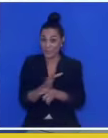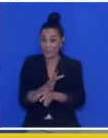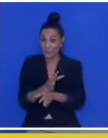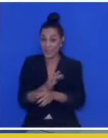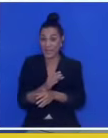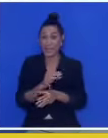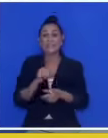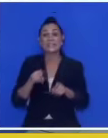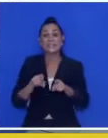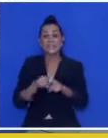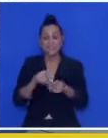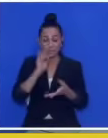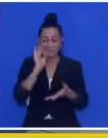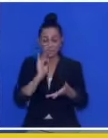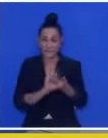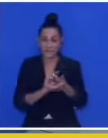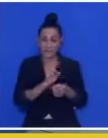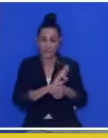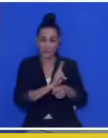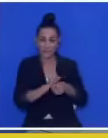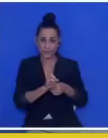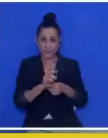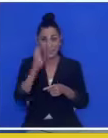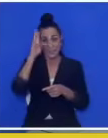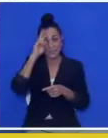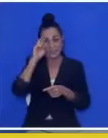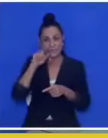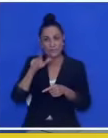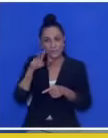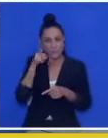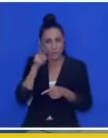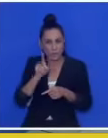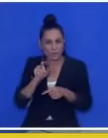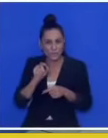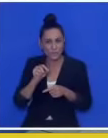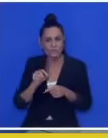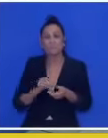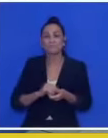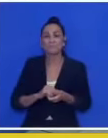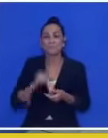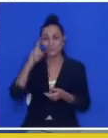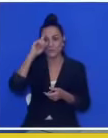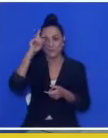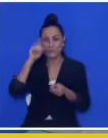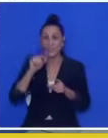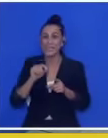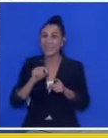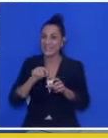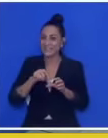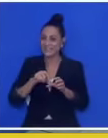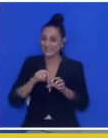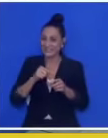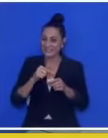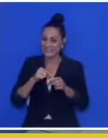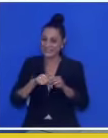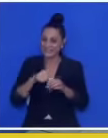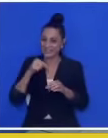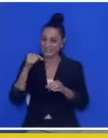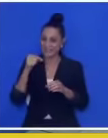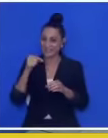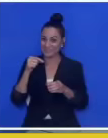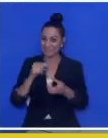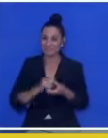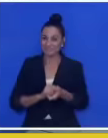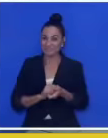realizada, validada por nossas auditoras. Lembrando que você tem mais uma chance de ganhar no dia de sorte. Passaremos agora ao sorteio do mês